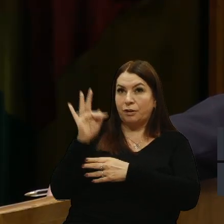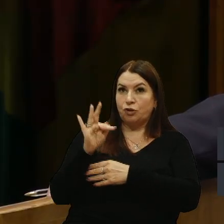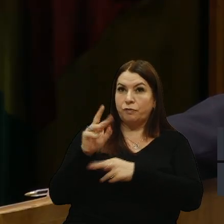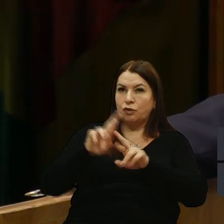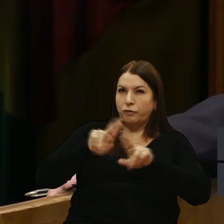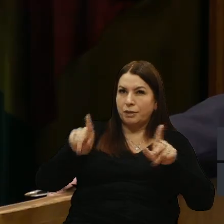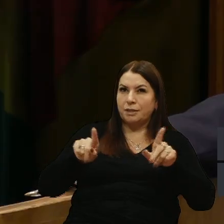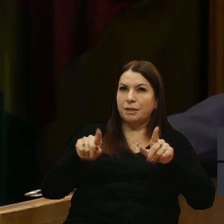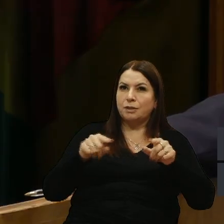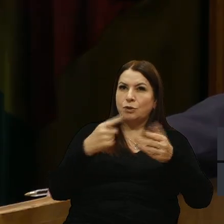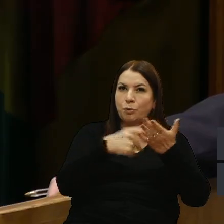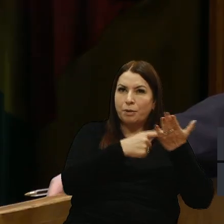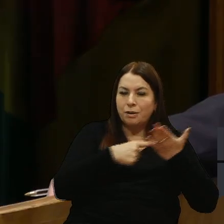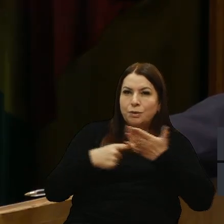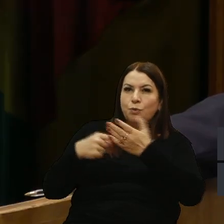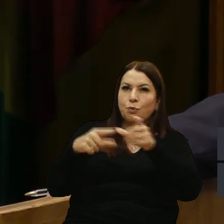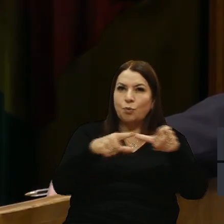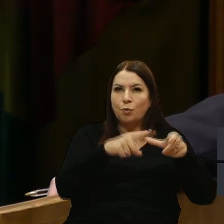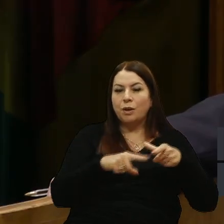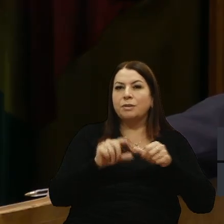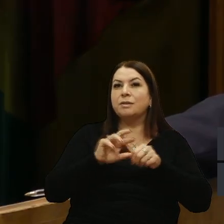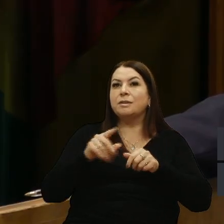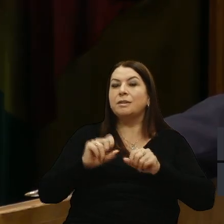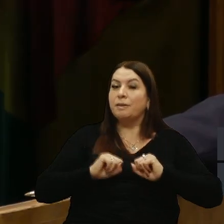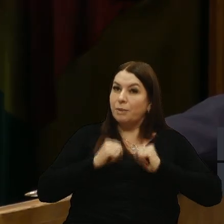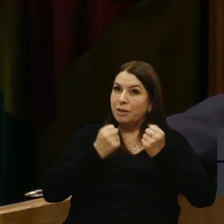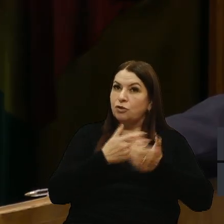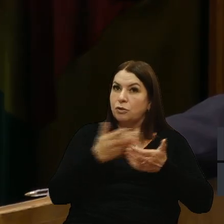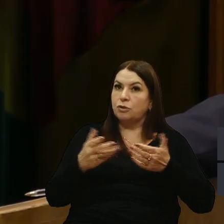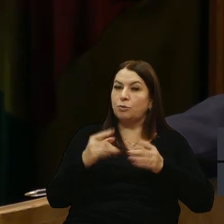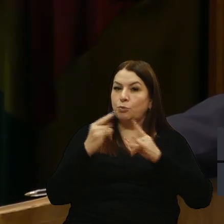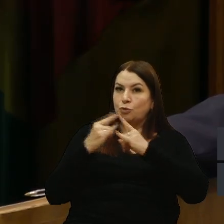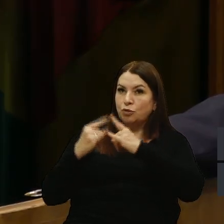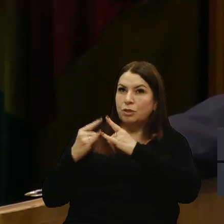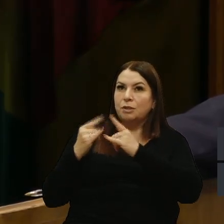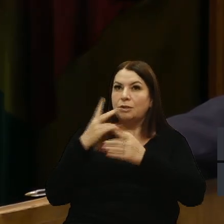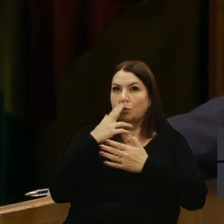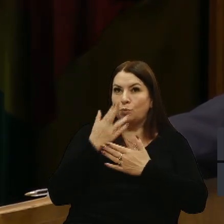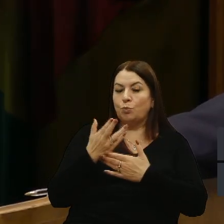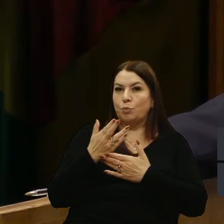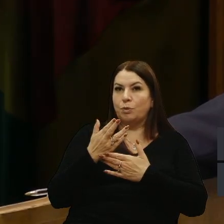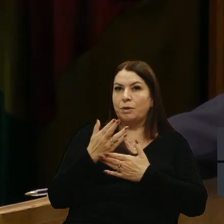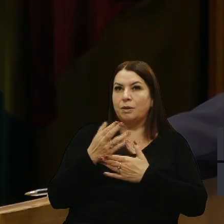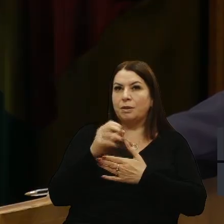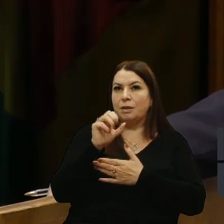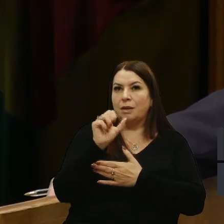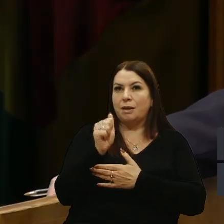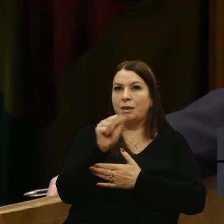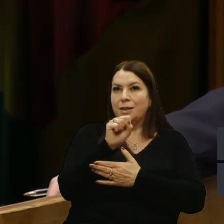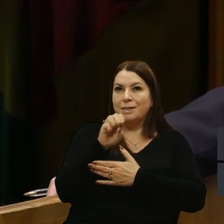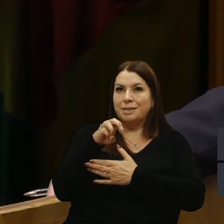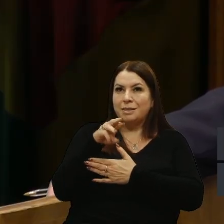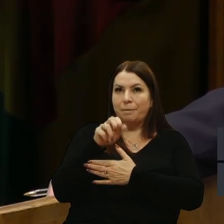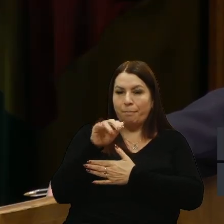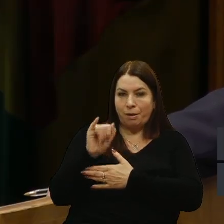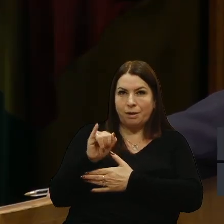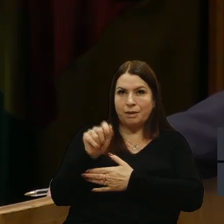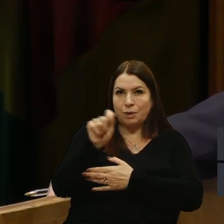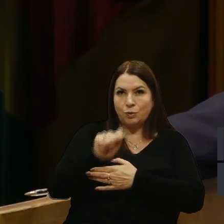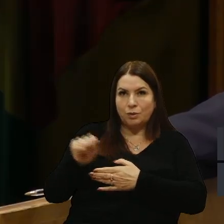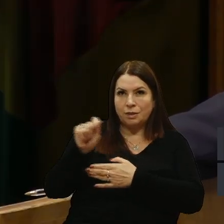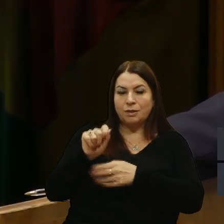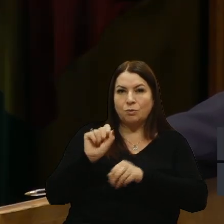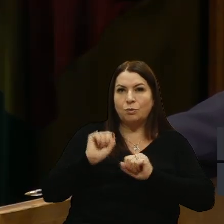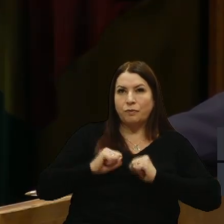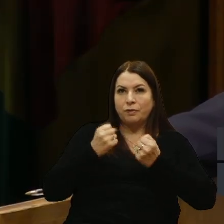dos arranjos locais, conforme defendido por entidades como a ASEMAI, que é essa Associação Nacional em Defesa